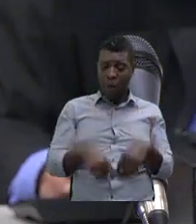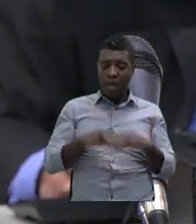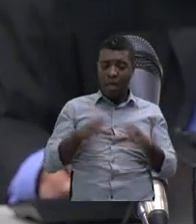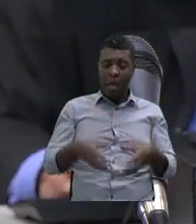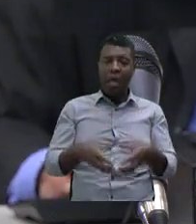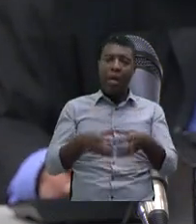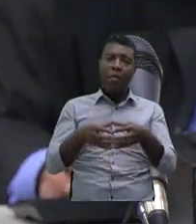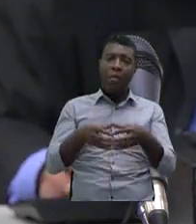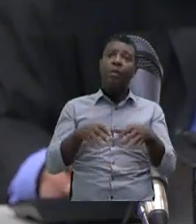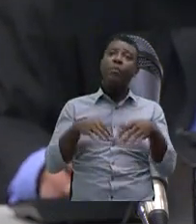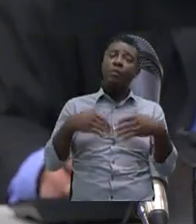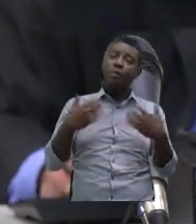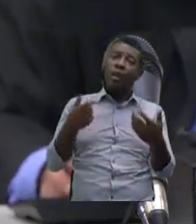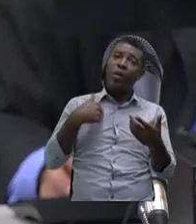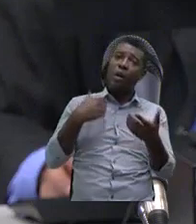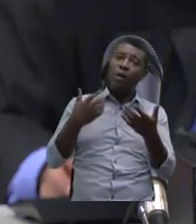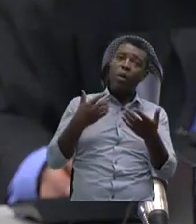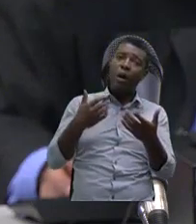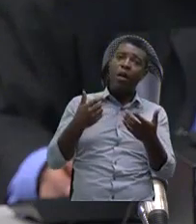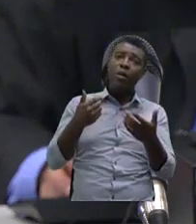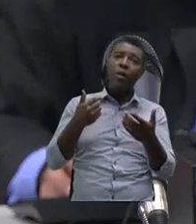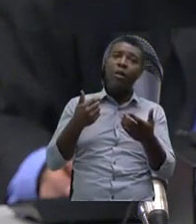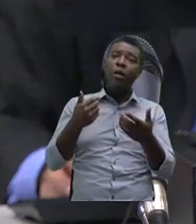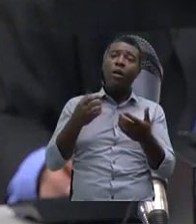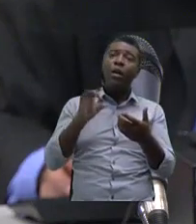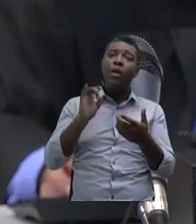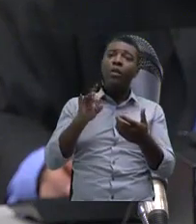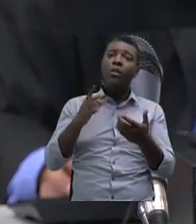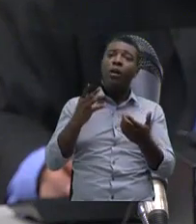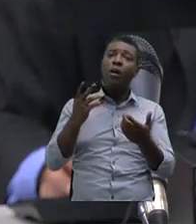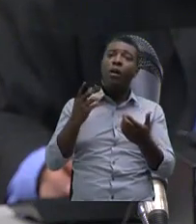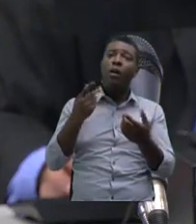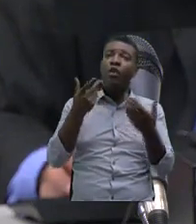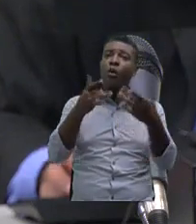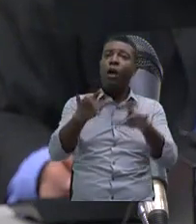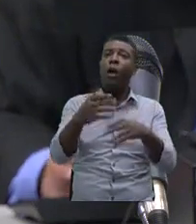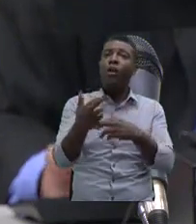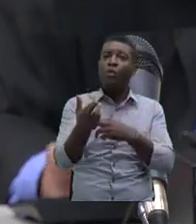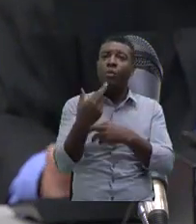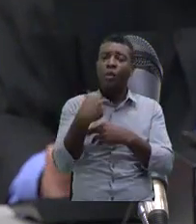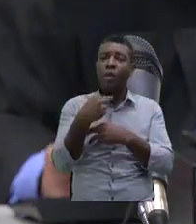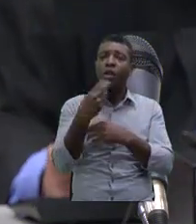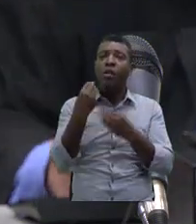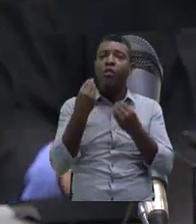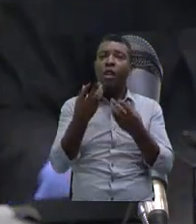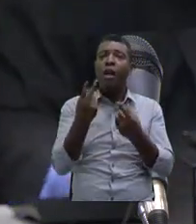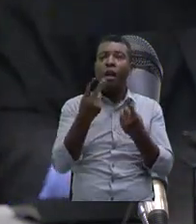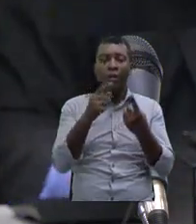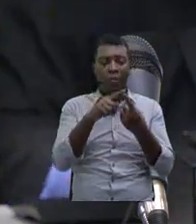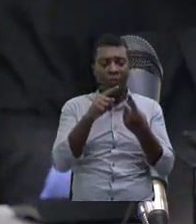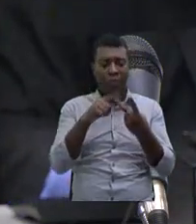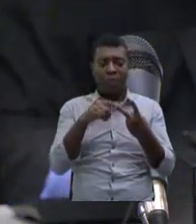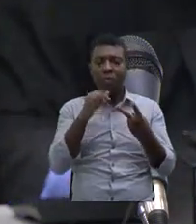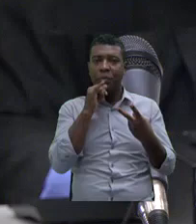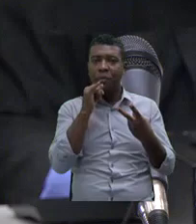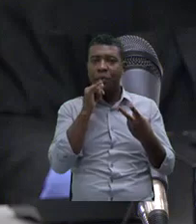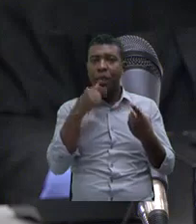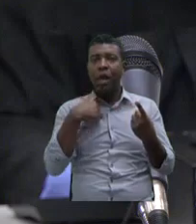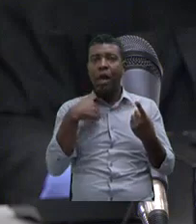secretário, e nem quero a réplica, não, é só a minha sua manifestação. Exemplo, vou dar dois exemplos. Eu não